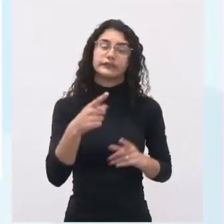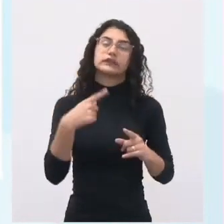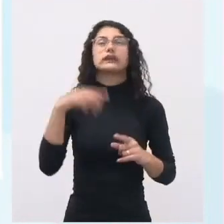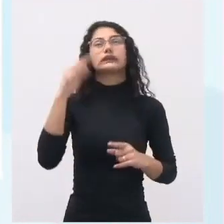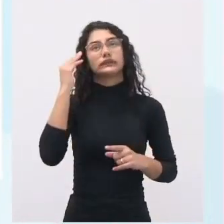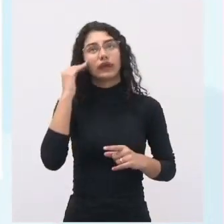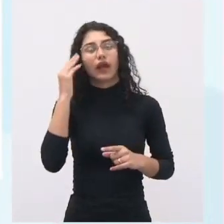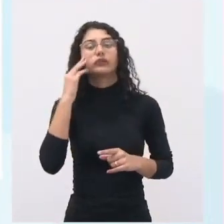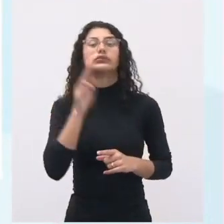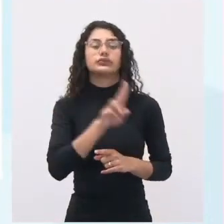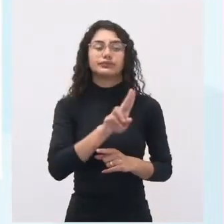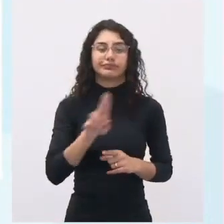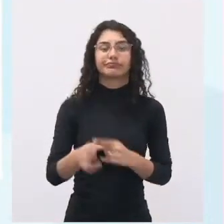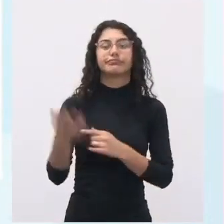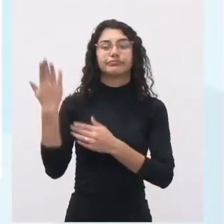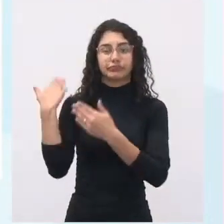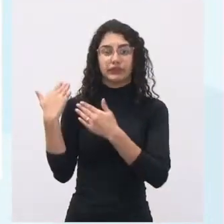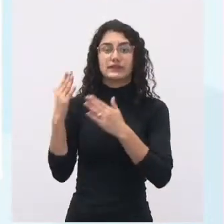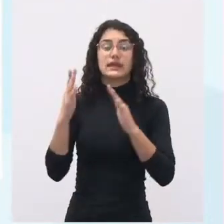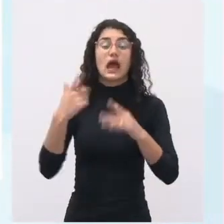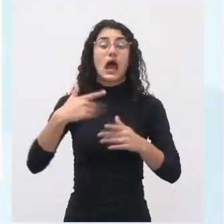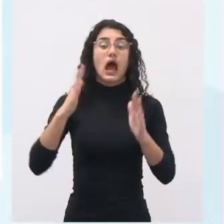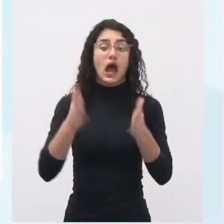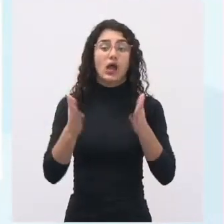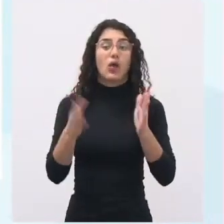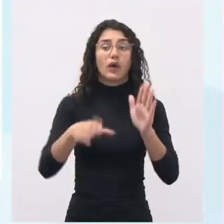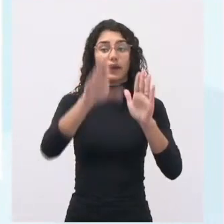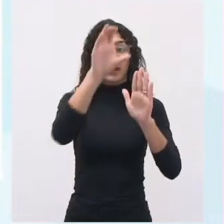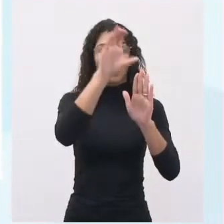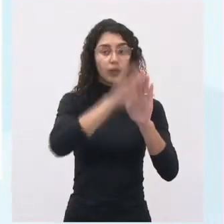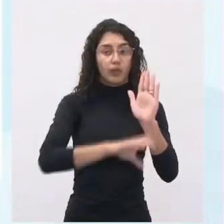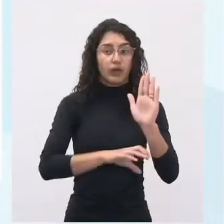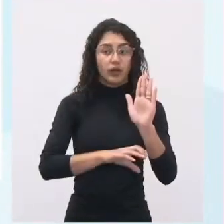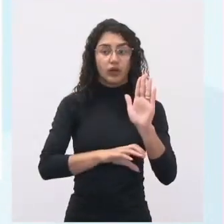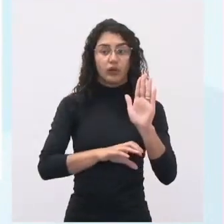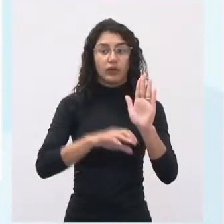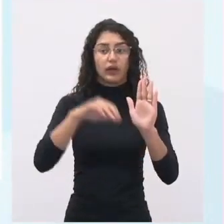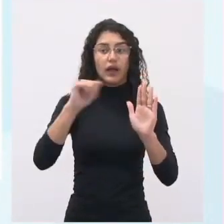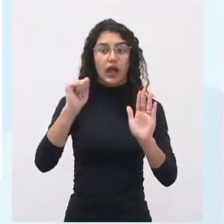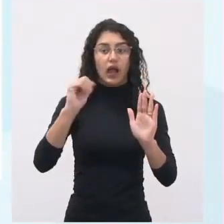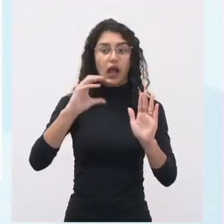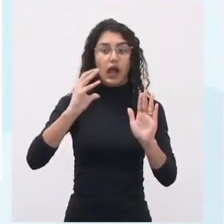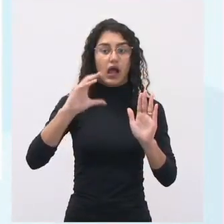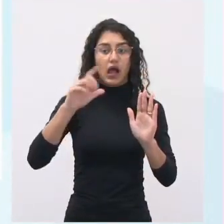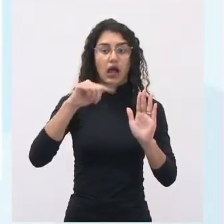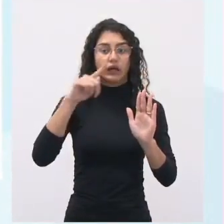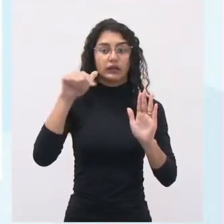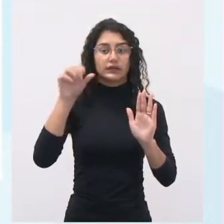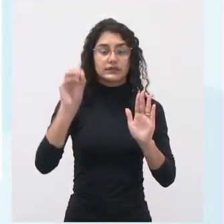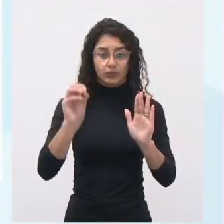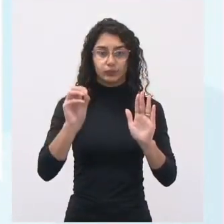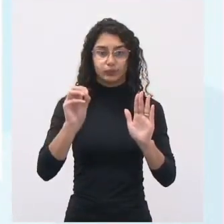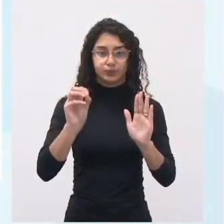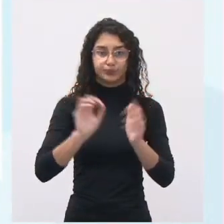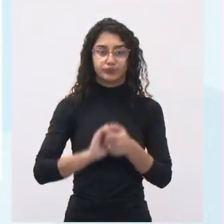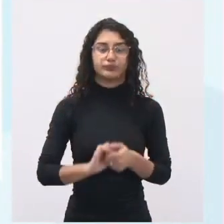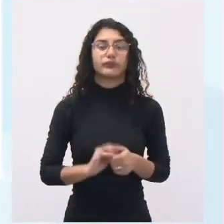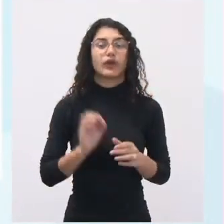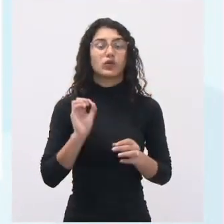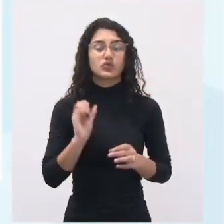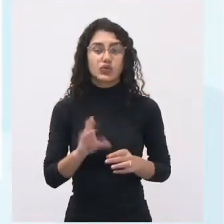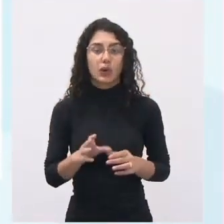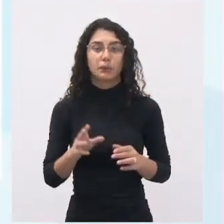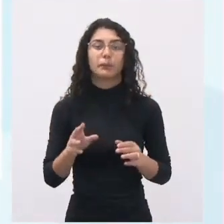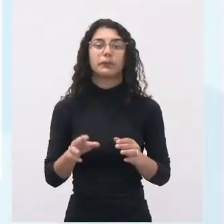né? E agora é currículo em ação, tá? Então, só para a gente